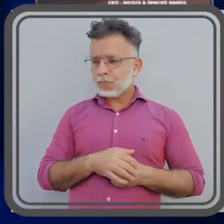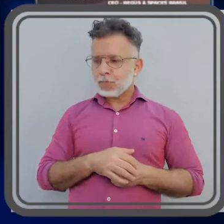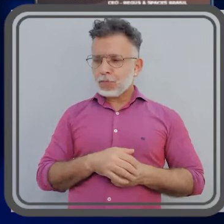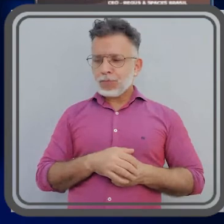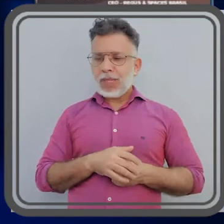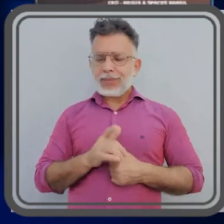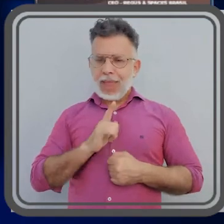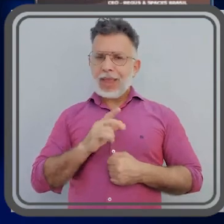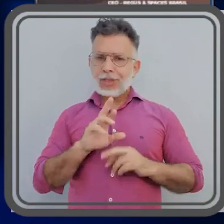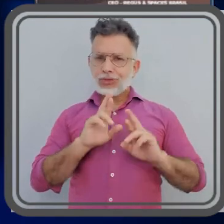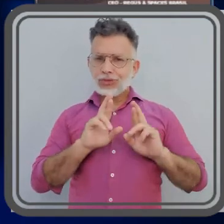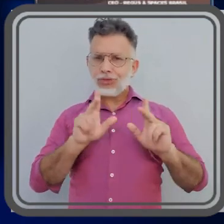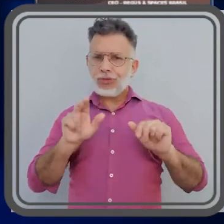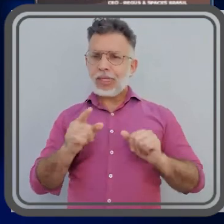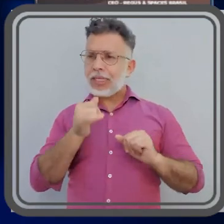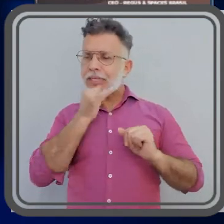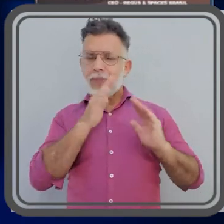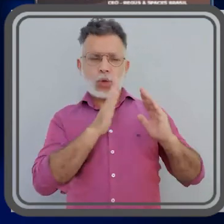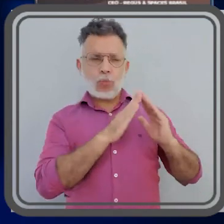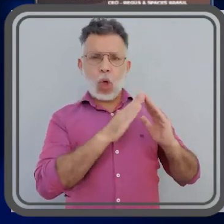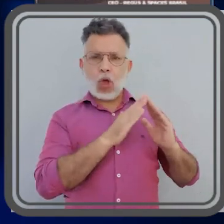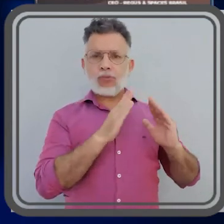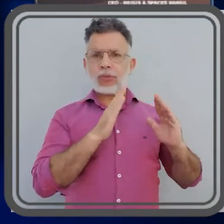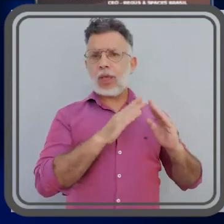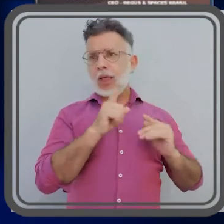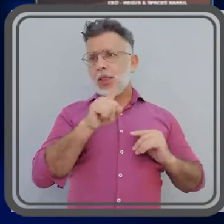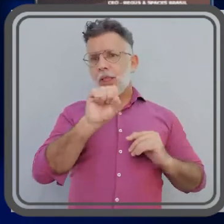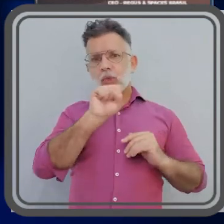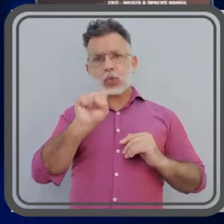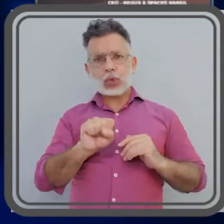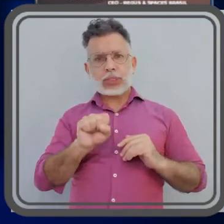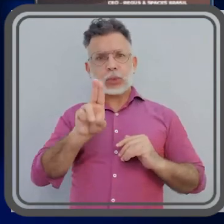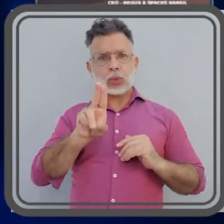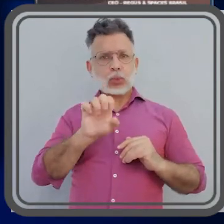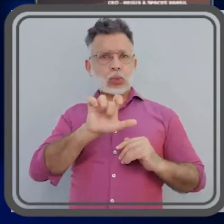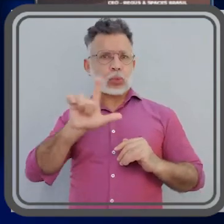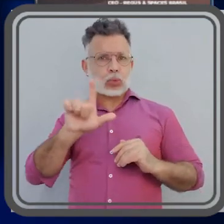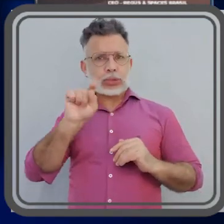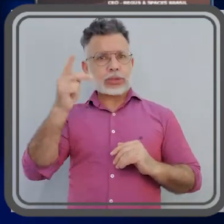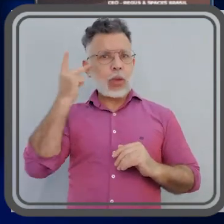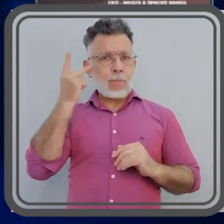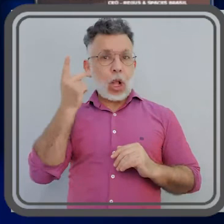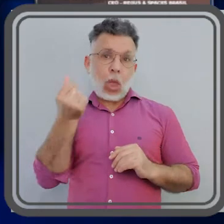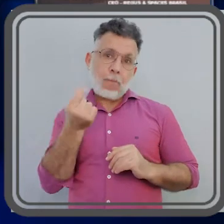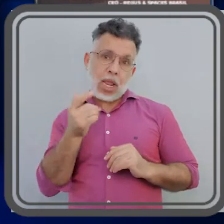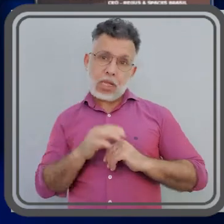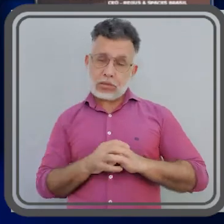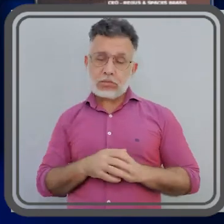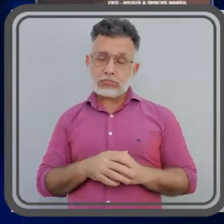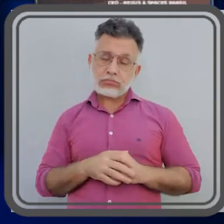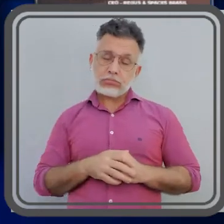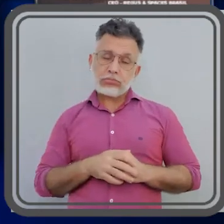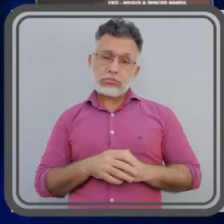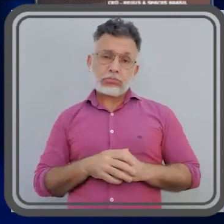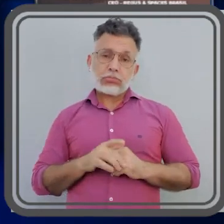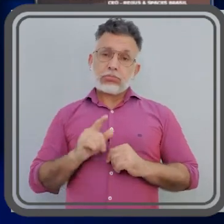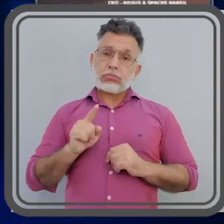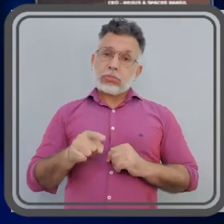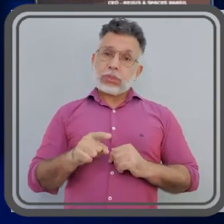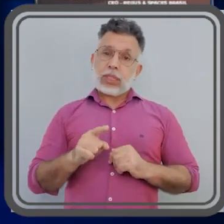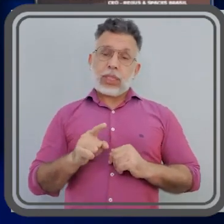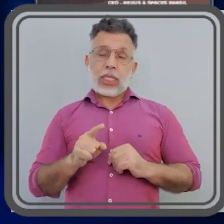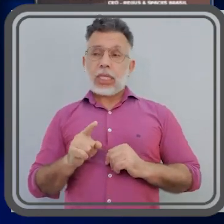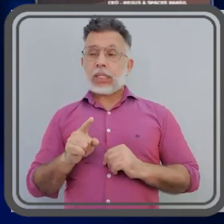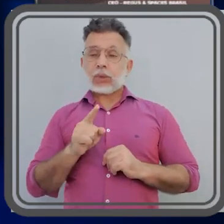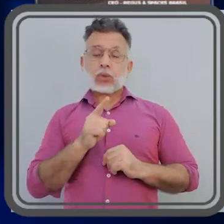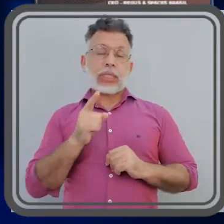tem diferenças, né? Um imóvel residencial na Zona Sul, tem um preço, tem uma dinâmica, e na Zona